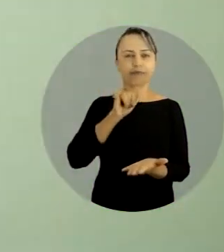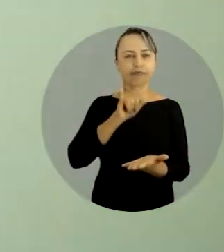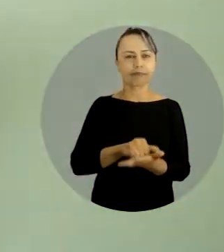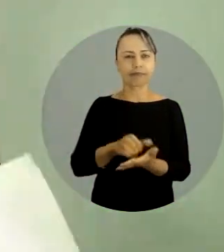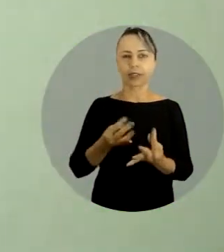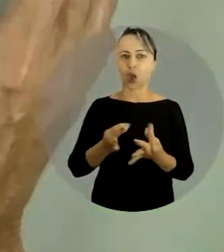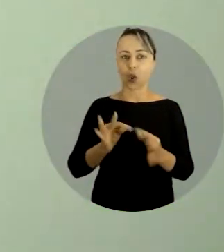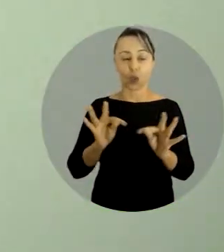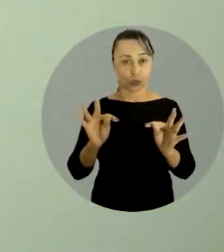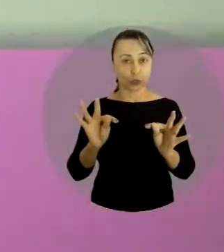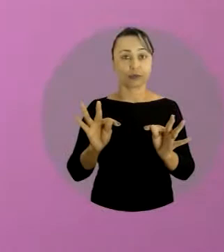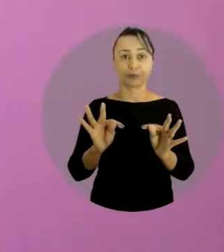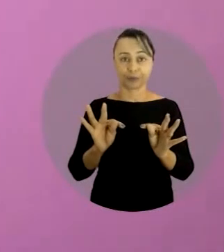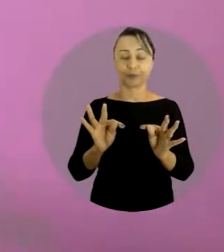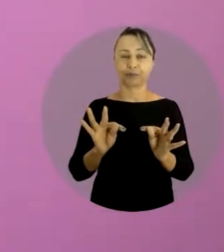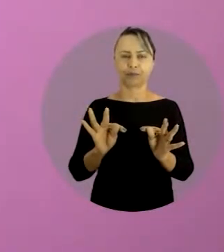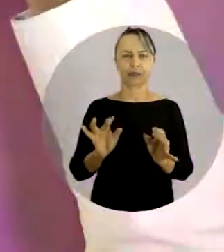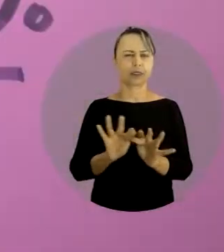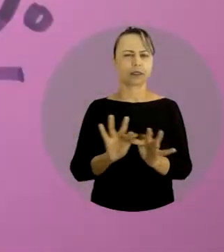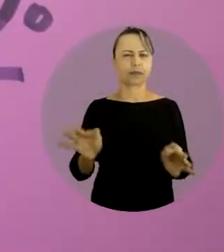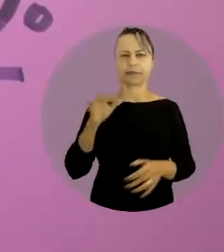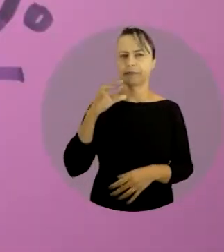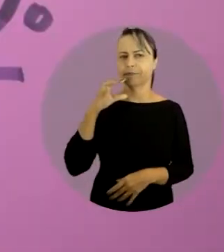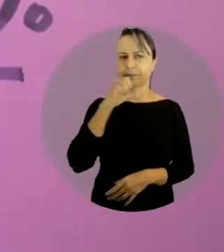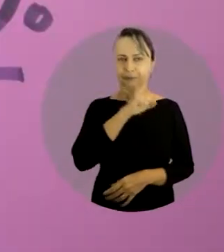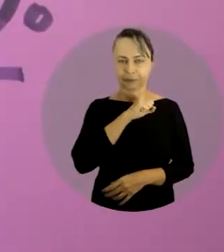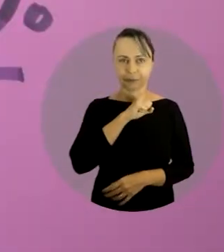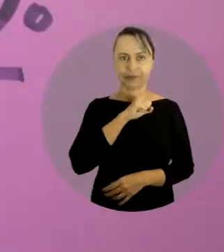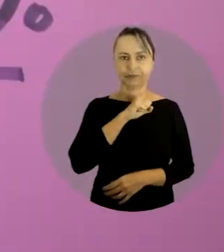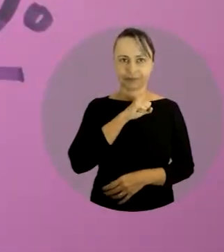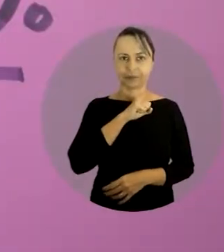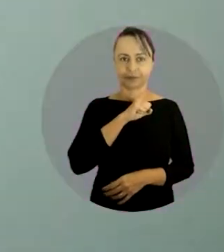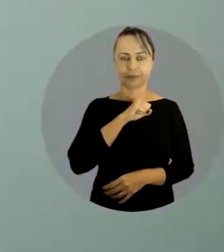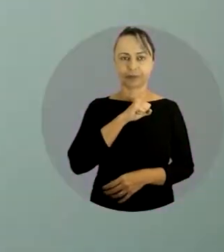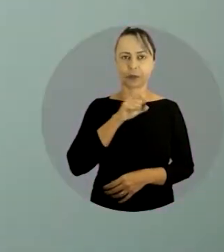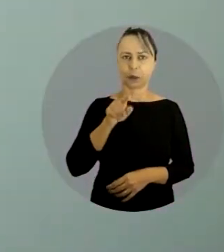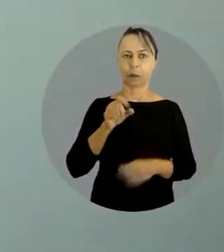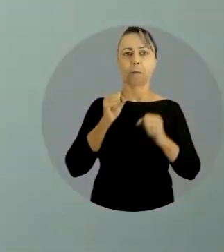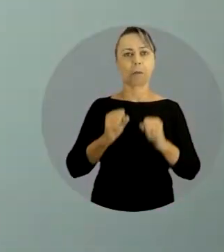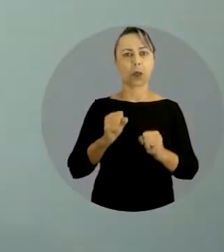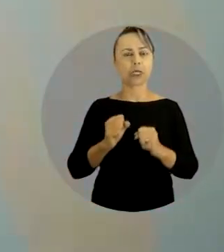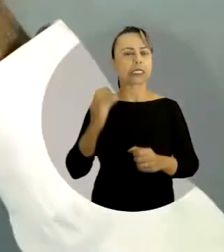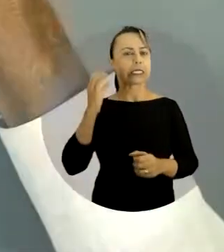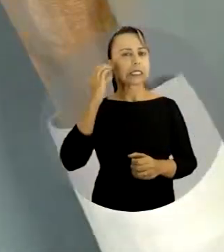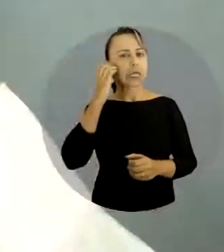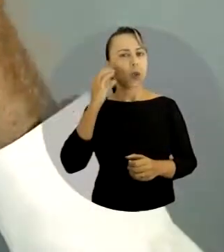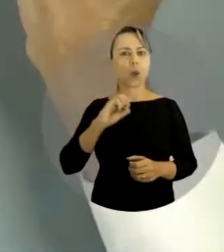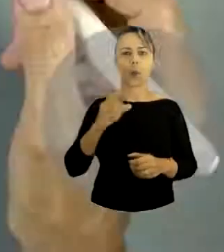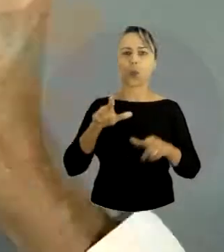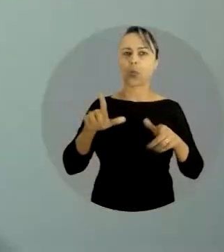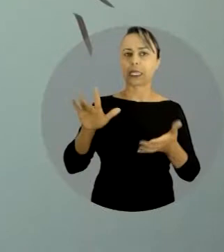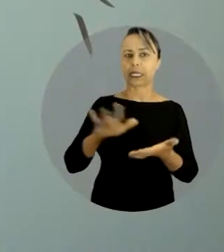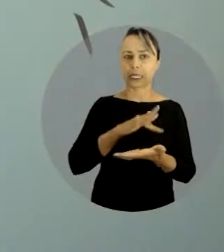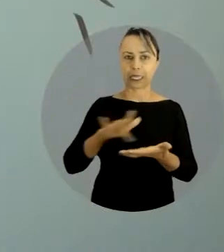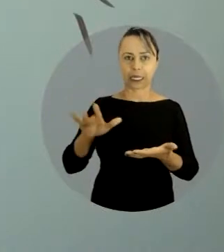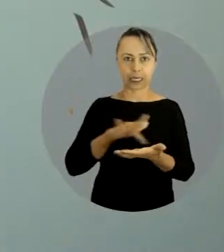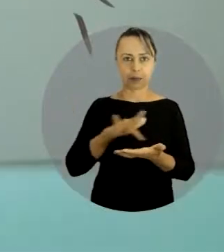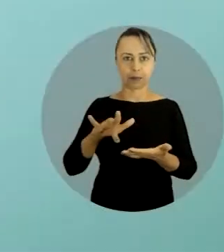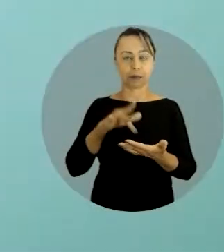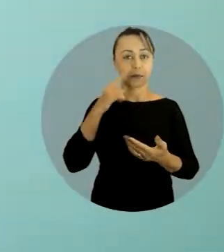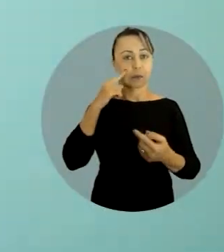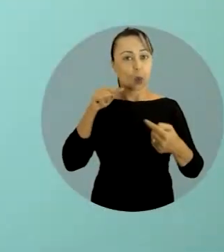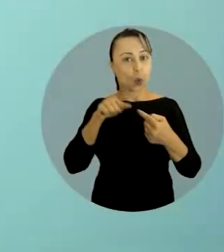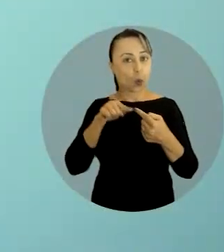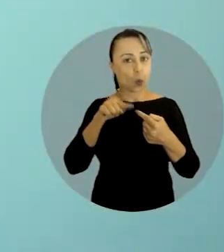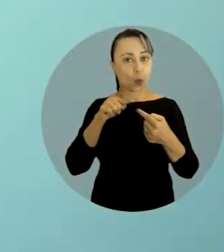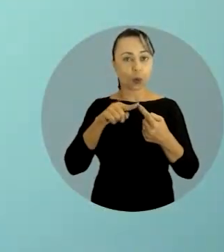É só usar o app e-Título. Simples e rápido. Você pega o seu celular ou tablet